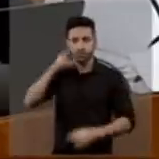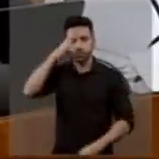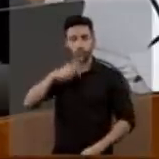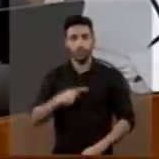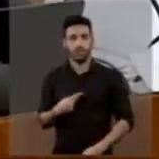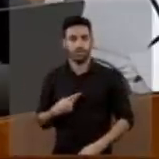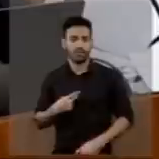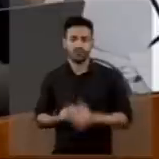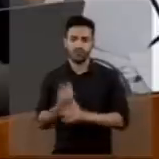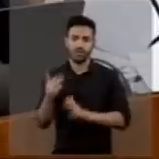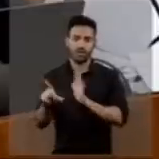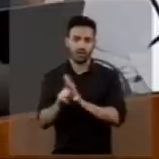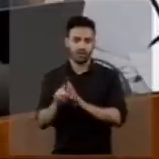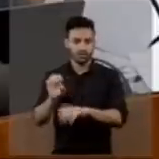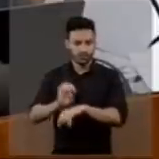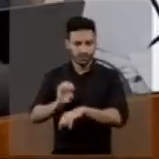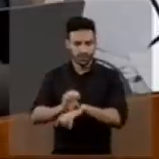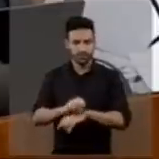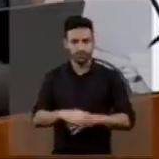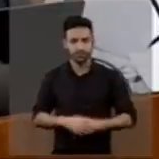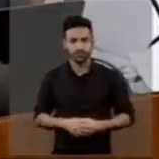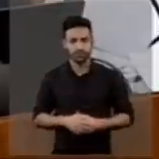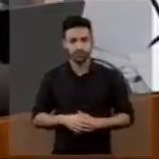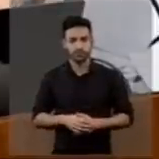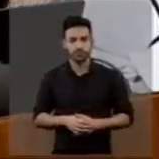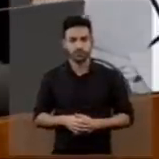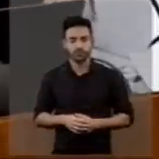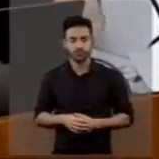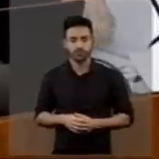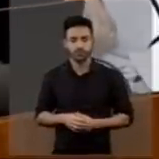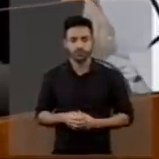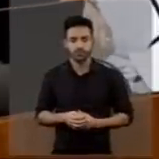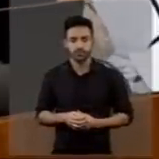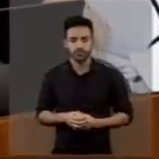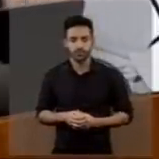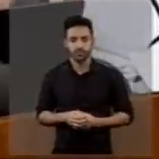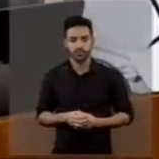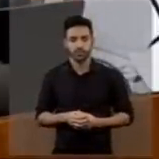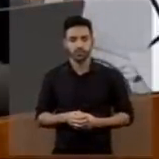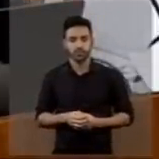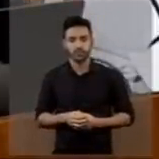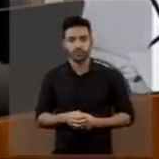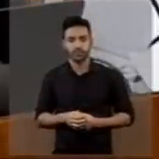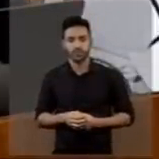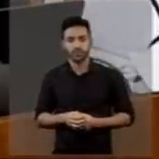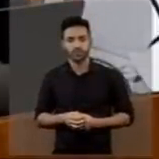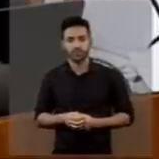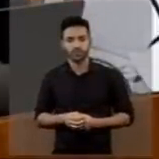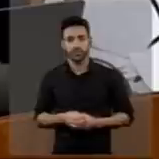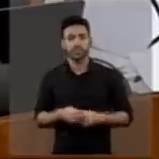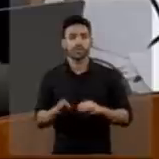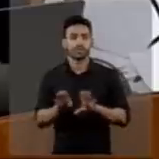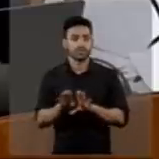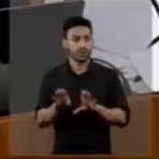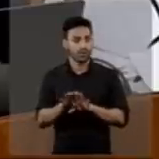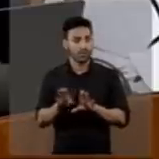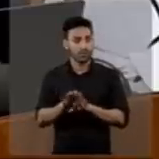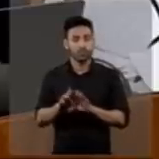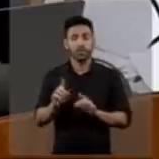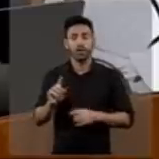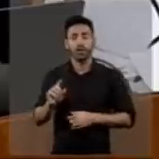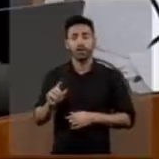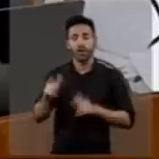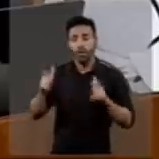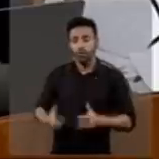Não bastasse isso, e é uma segunda observação que faço, também vislumbro vício de iniciativa, porque